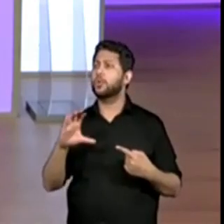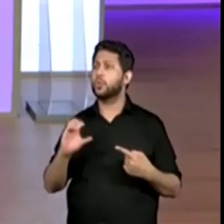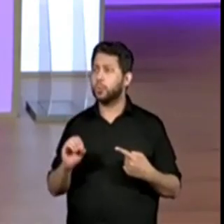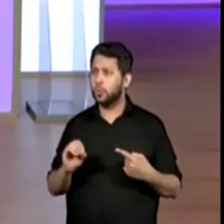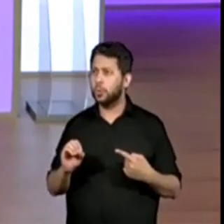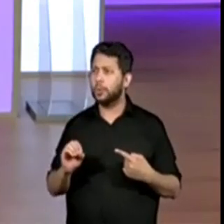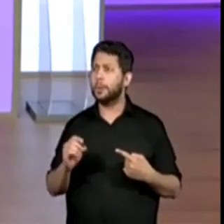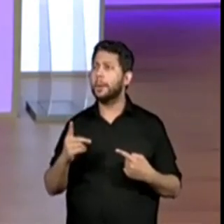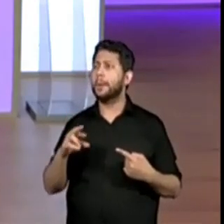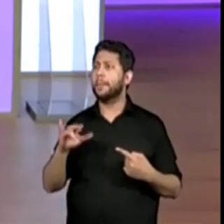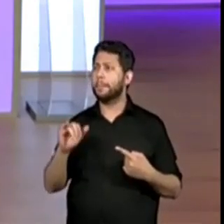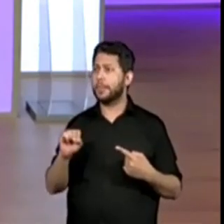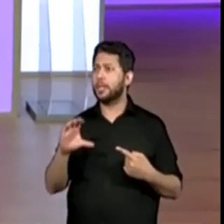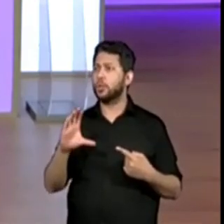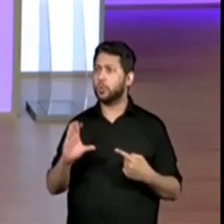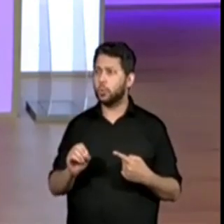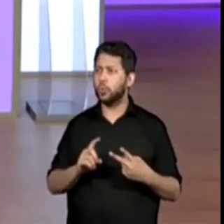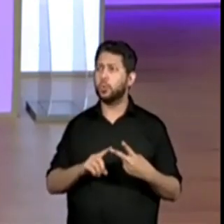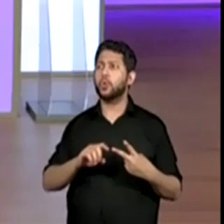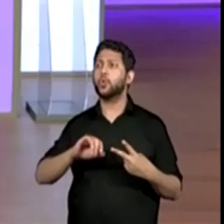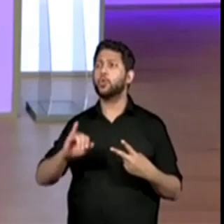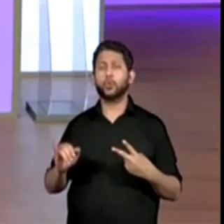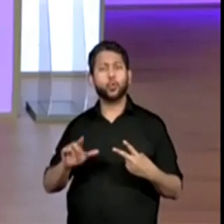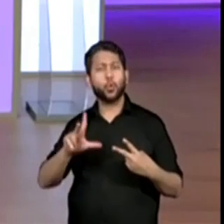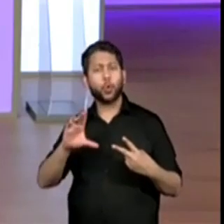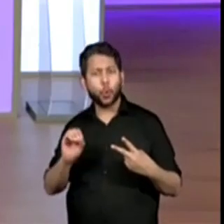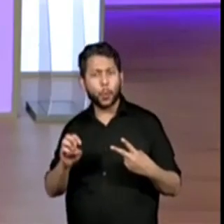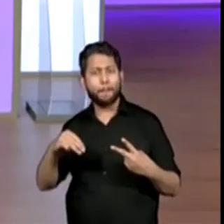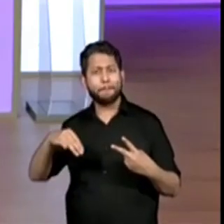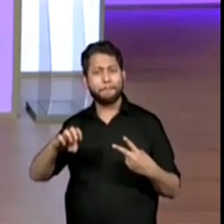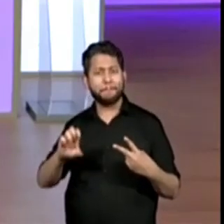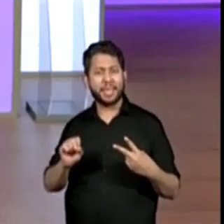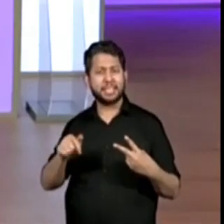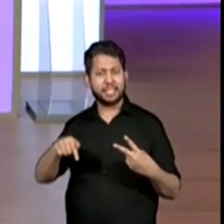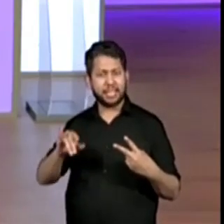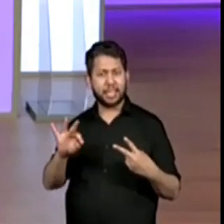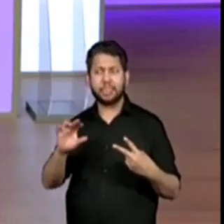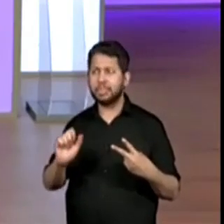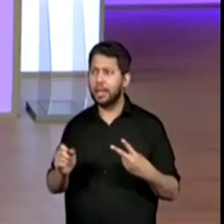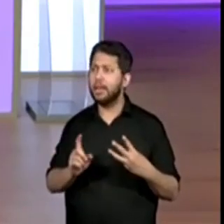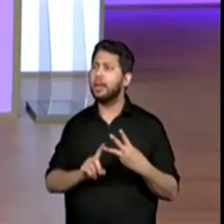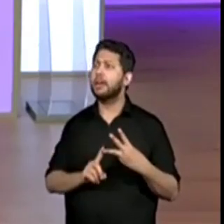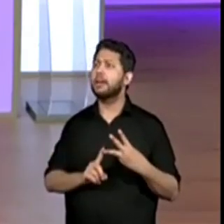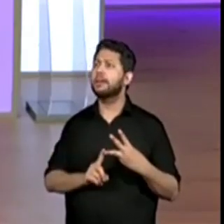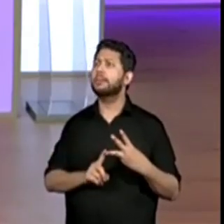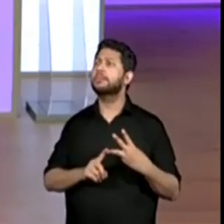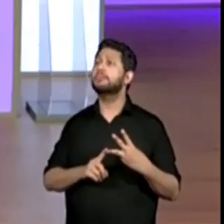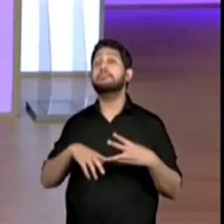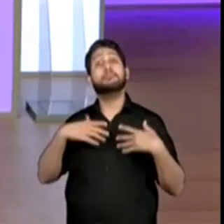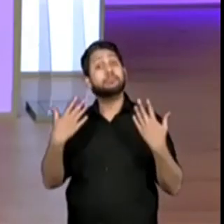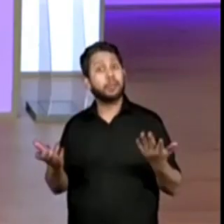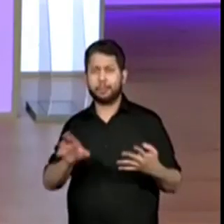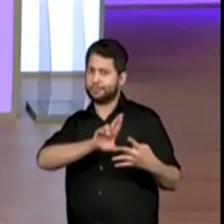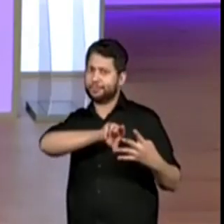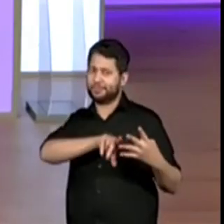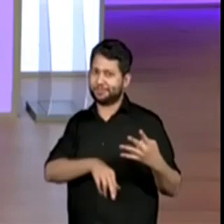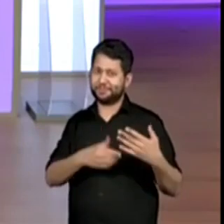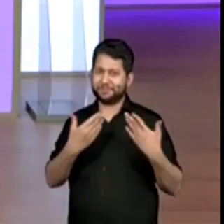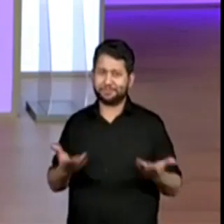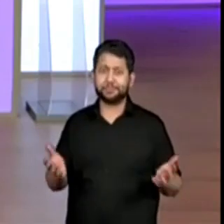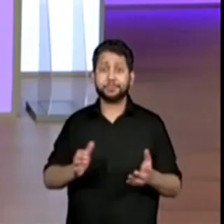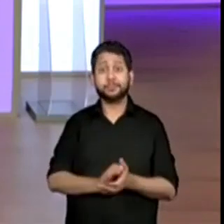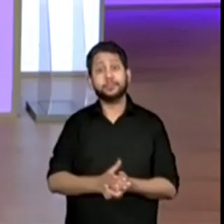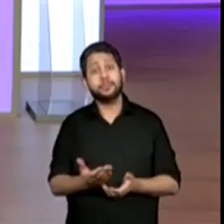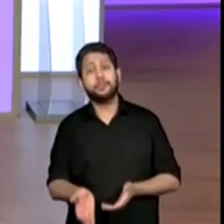Mesquita, também Pro Maria. Olha, se eu não tomar que eu não tenha falado errado, hein? Mas, vamos lá. Vamos